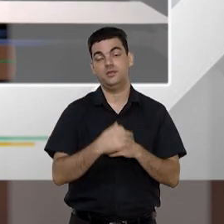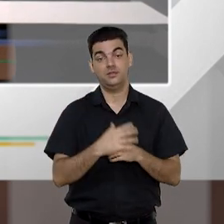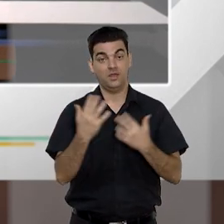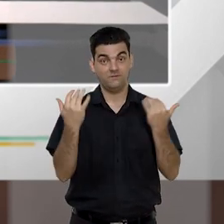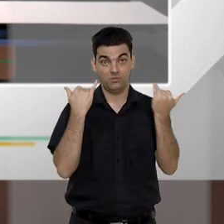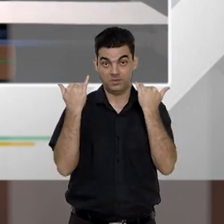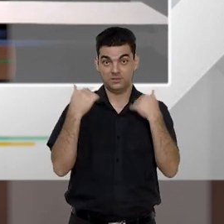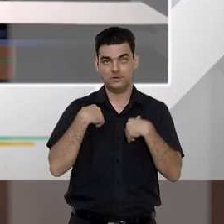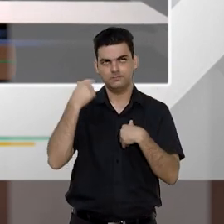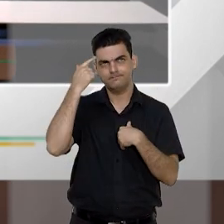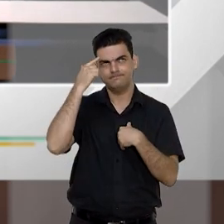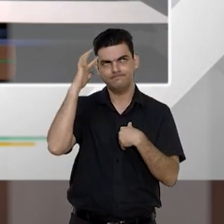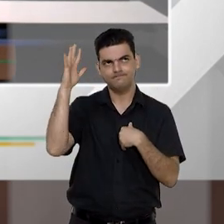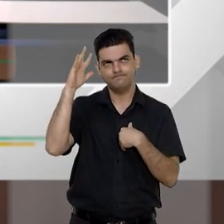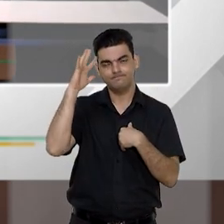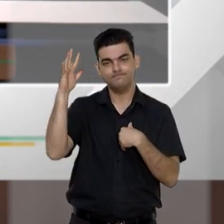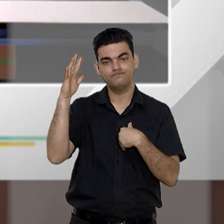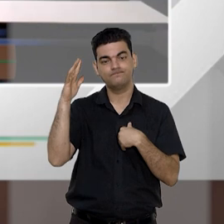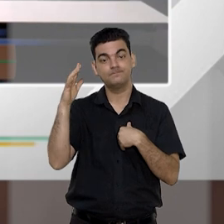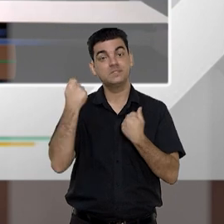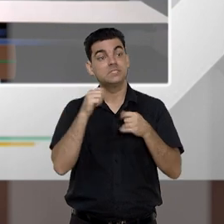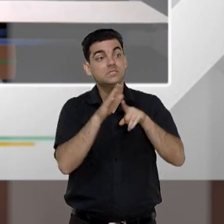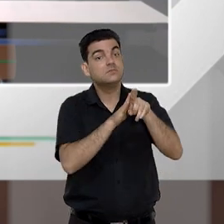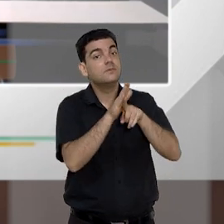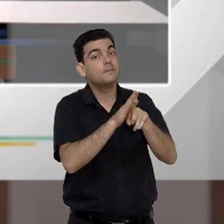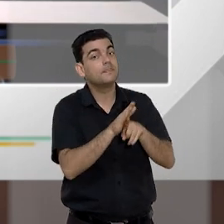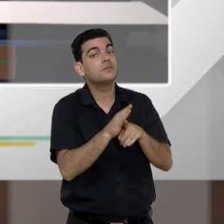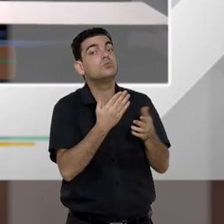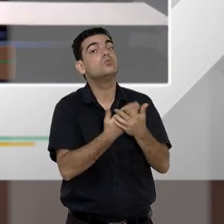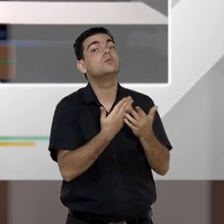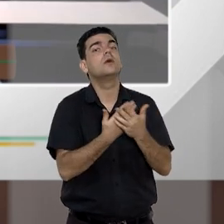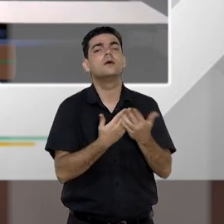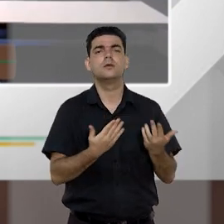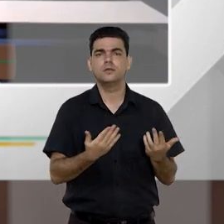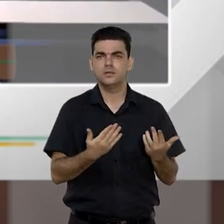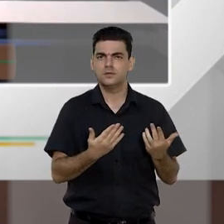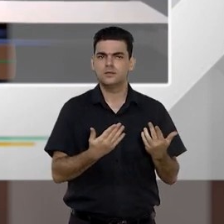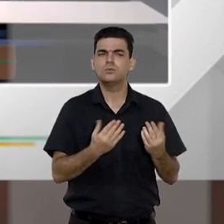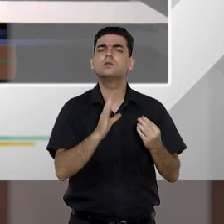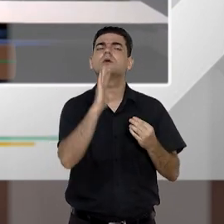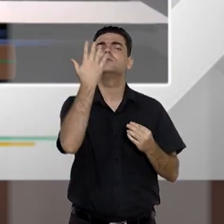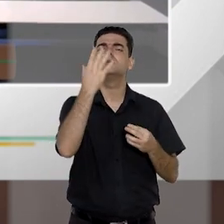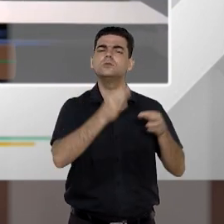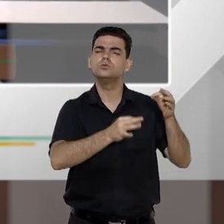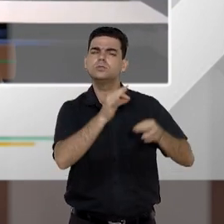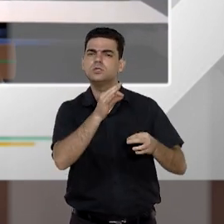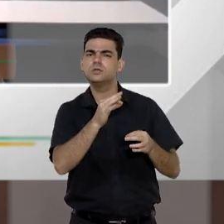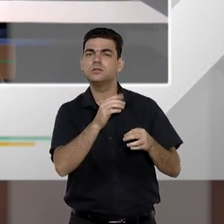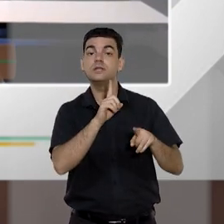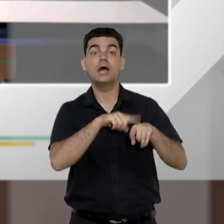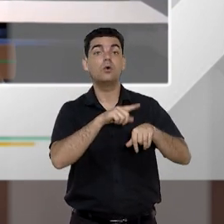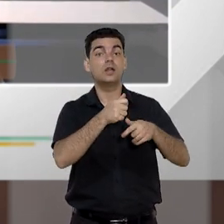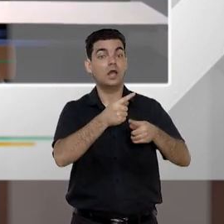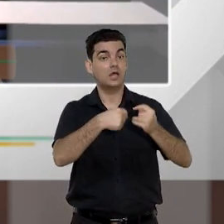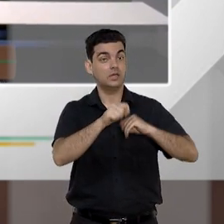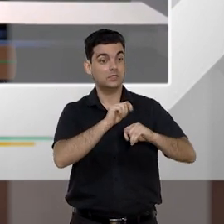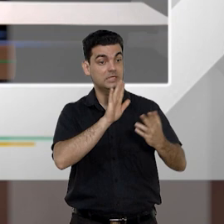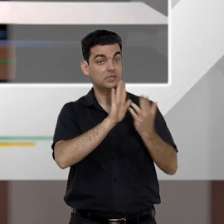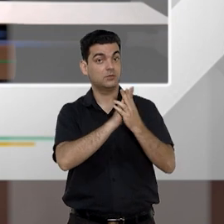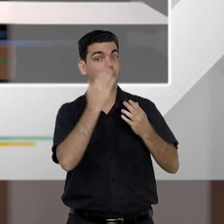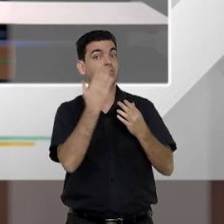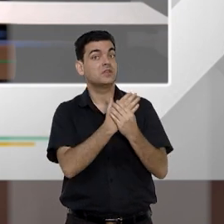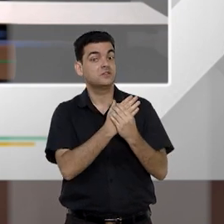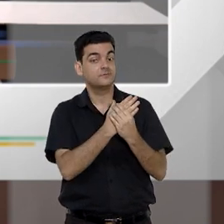Com base nesses dados, a meu ver, é importante uma investigação até mais aprofundada sobre a